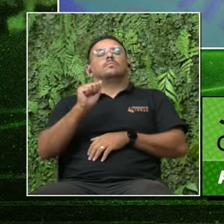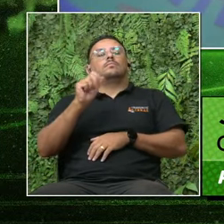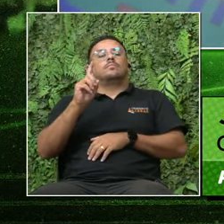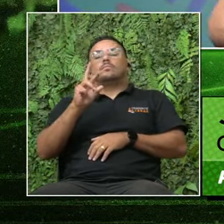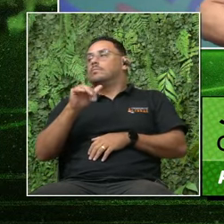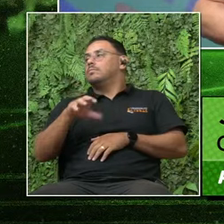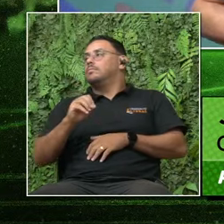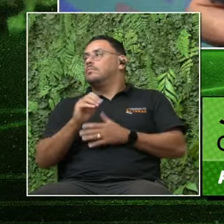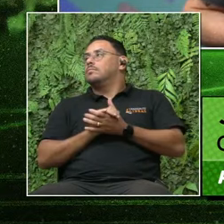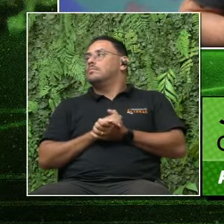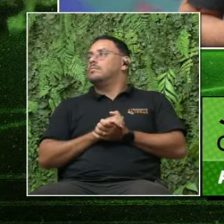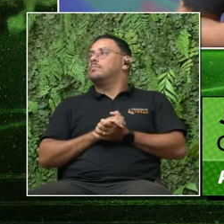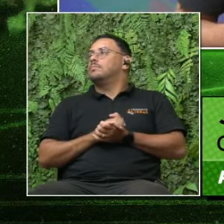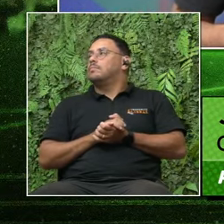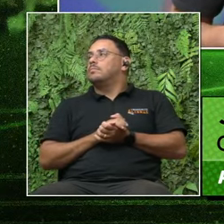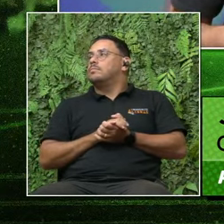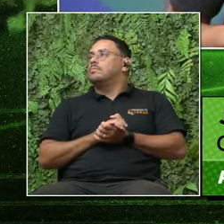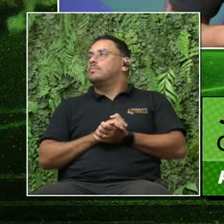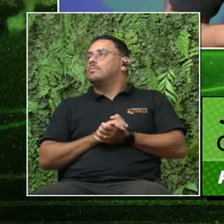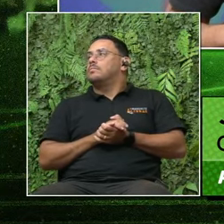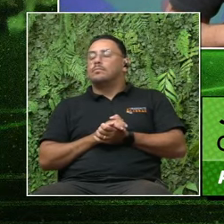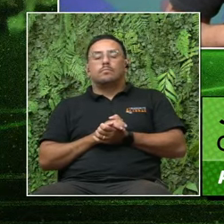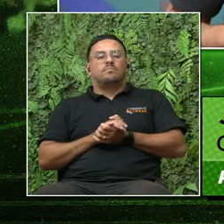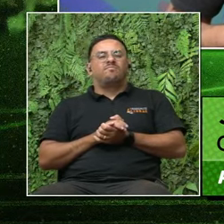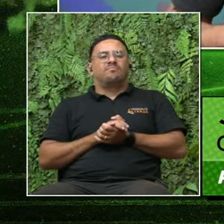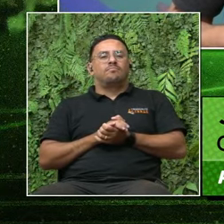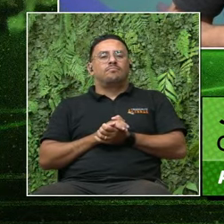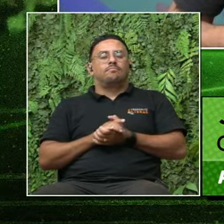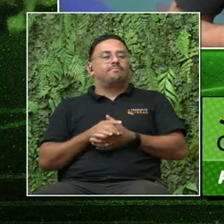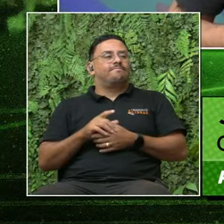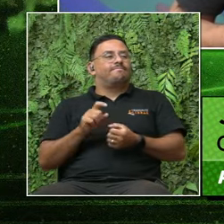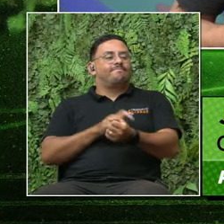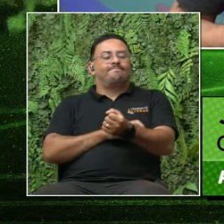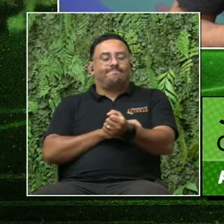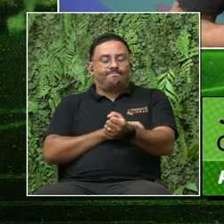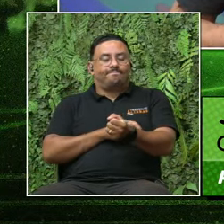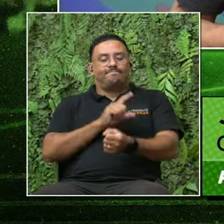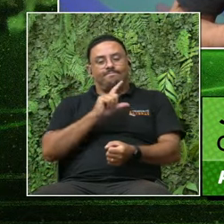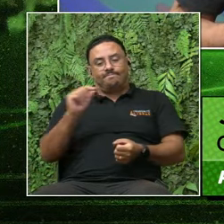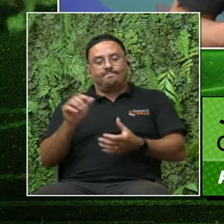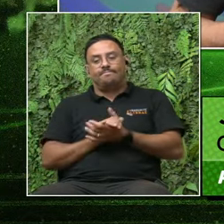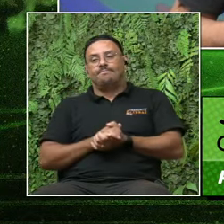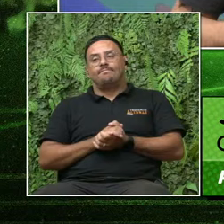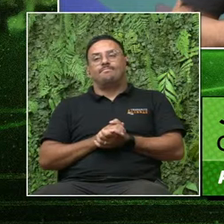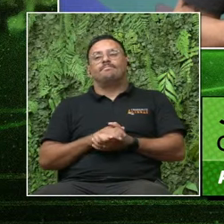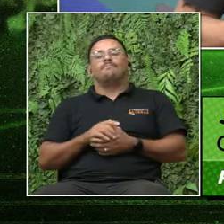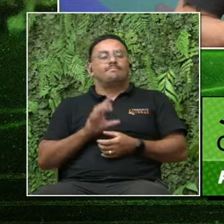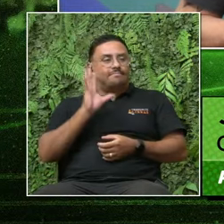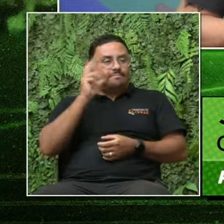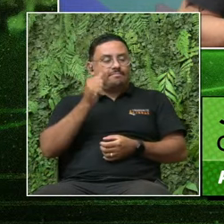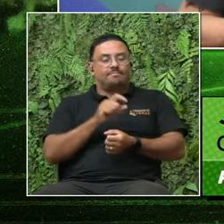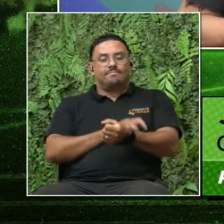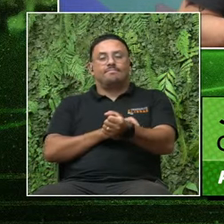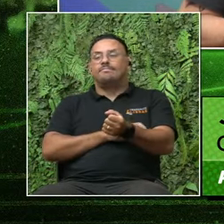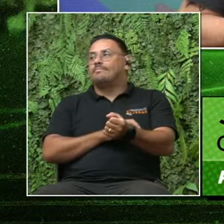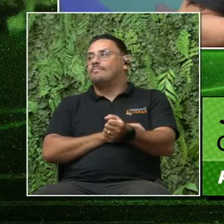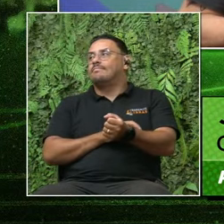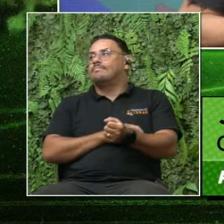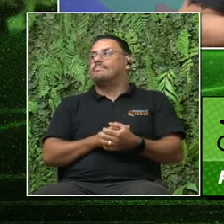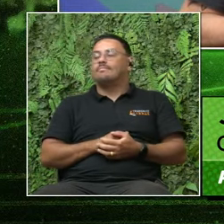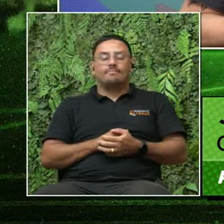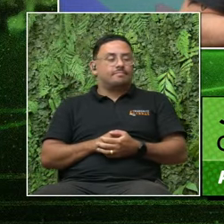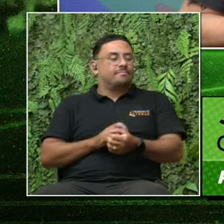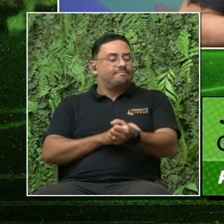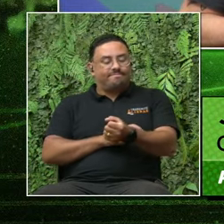adonal já vazou Cara não sei viu Acho que el tava puto viu Bob Acho que ele foi embora viu É acho que ele foi embora tava revoltado